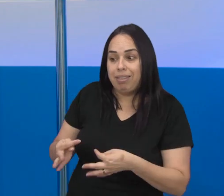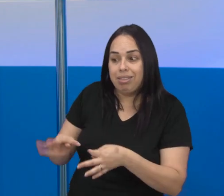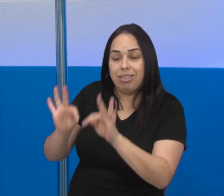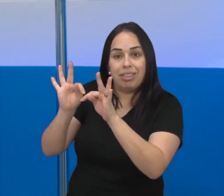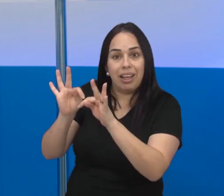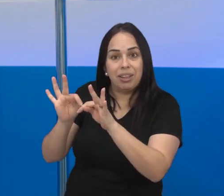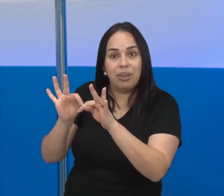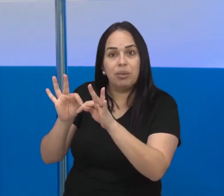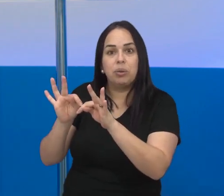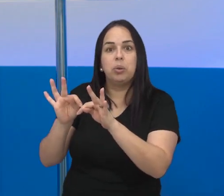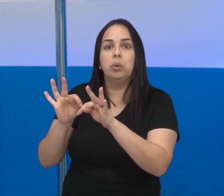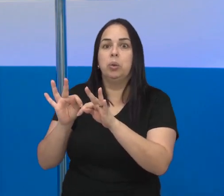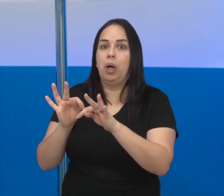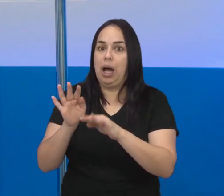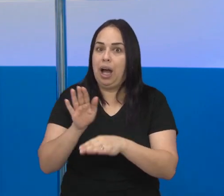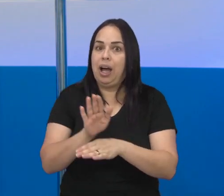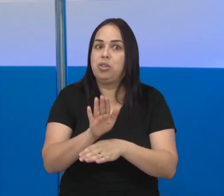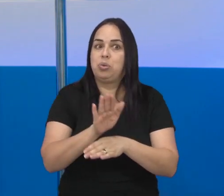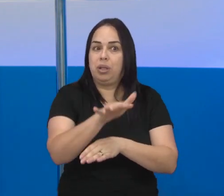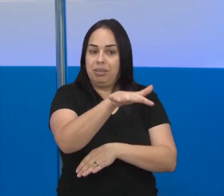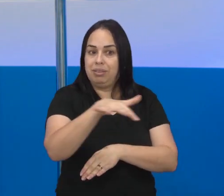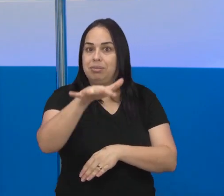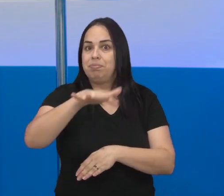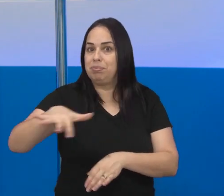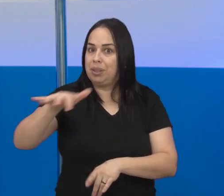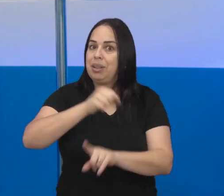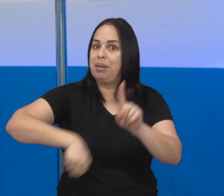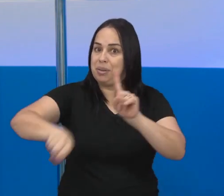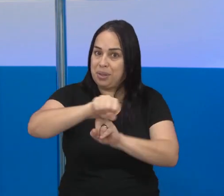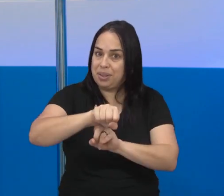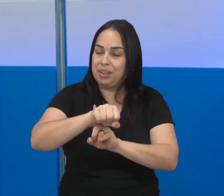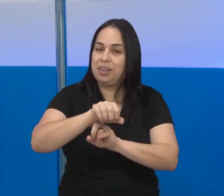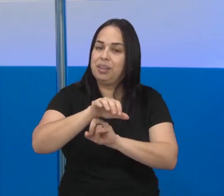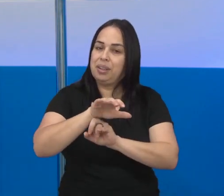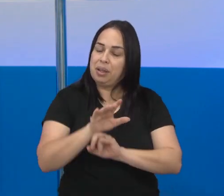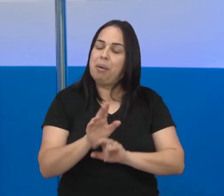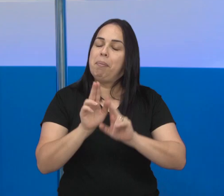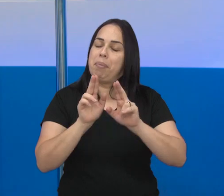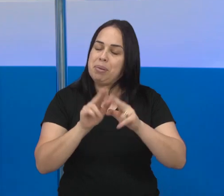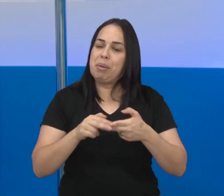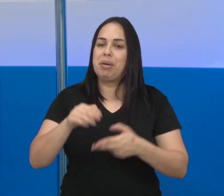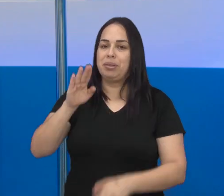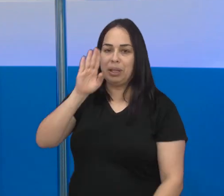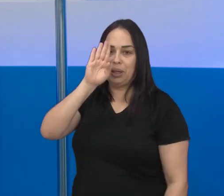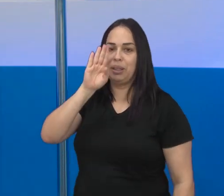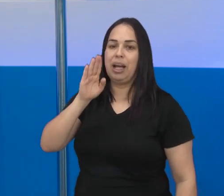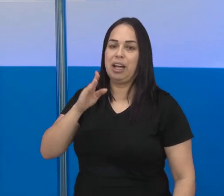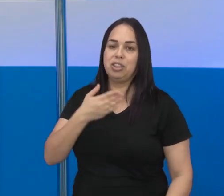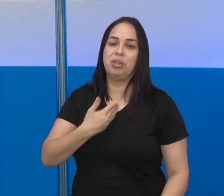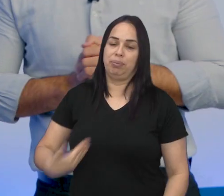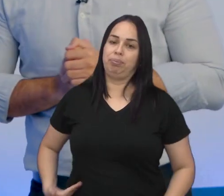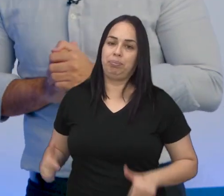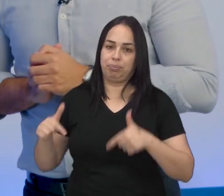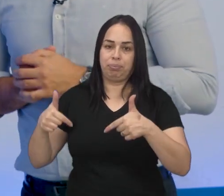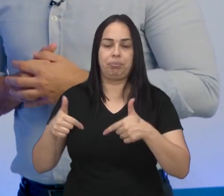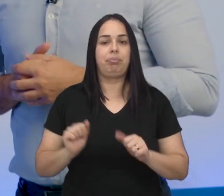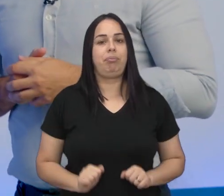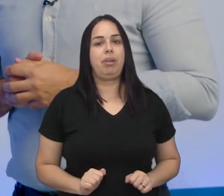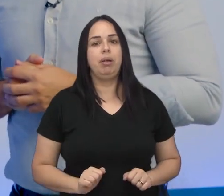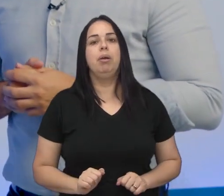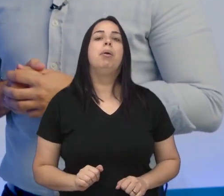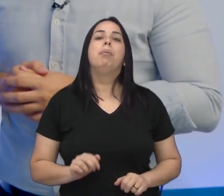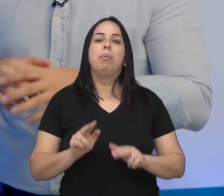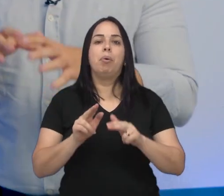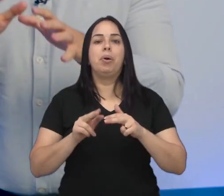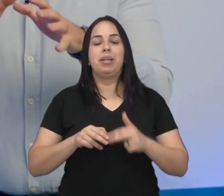de TI e da tecnologia como um todo afeta várias outras esferas da sociedade, incluindo as decisões políticas. Pensando